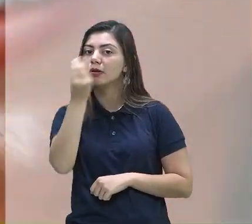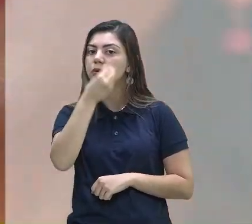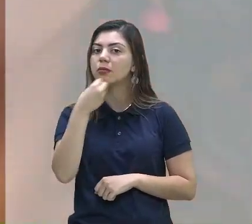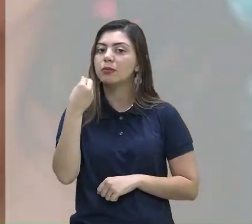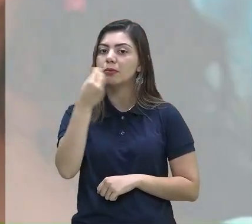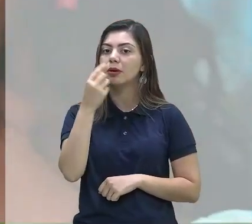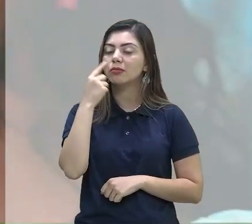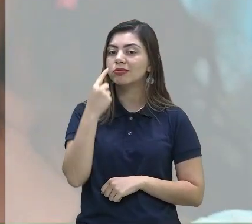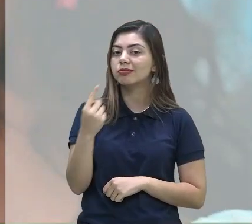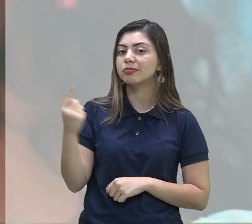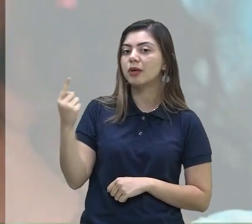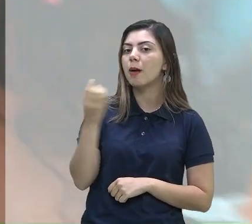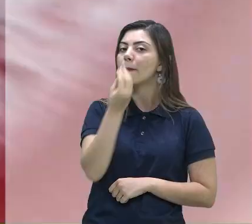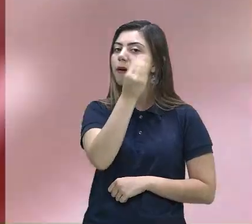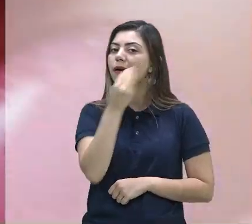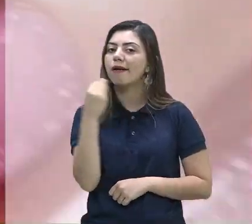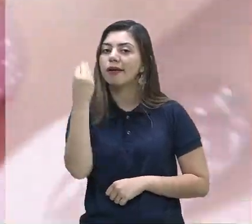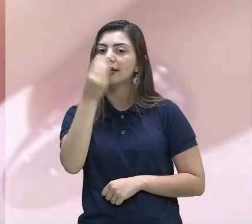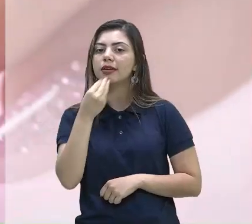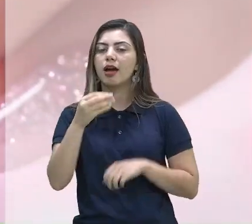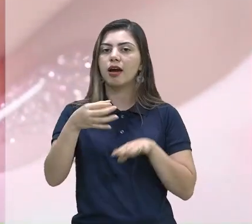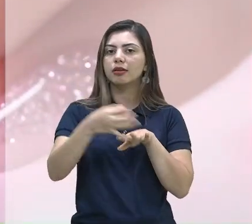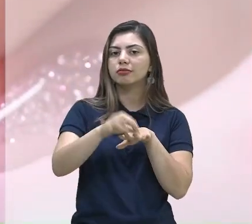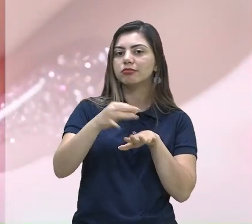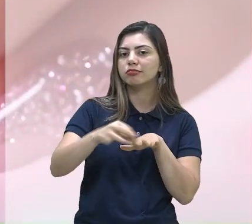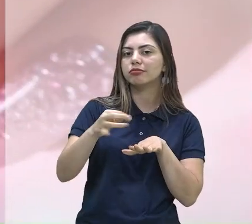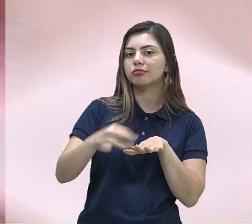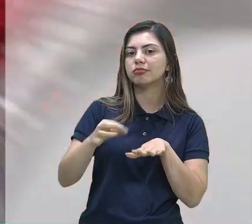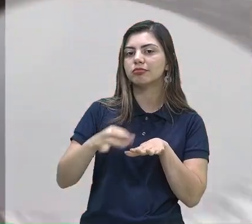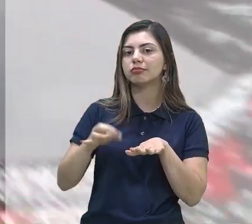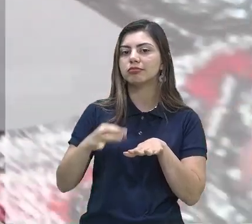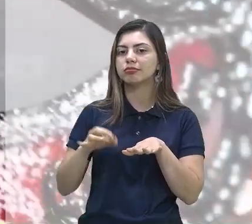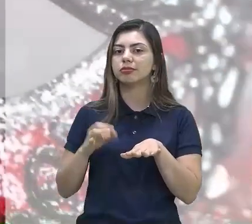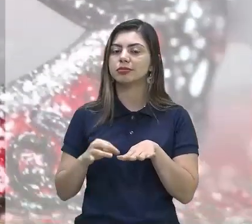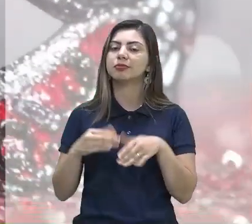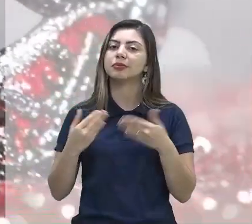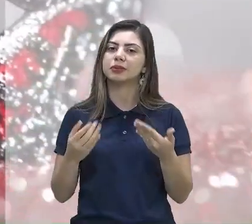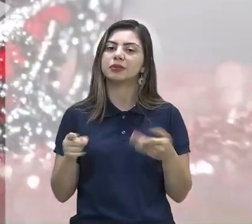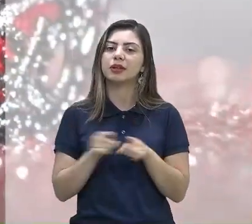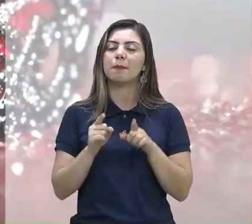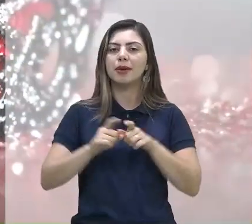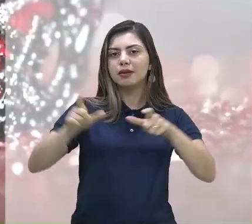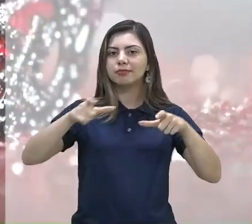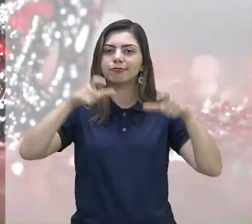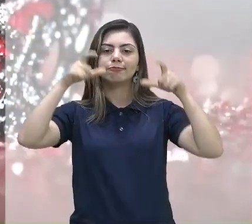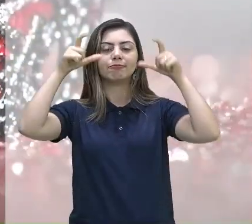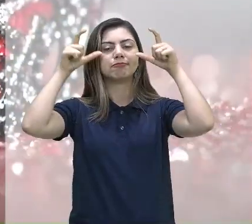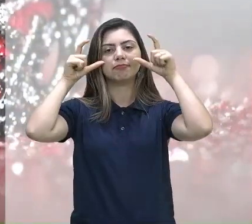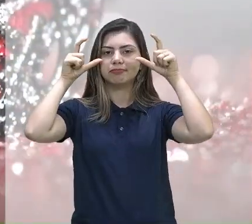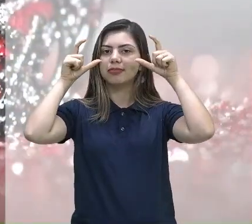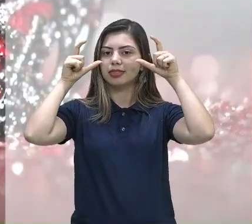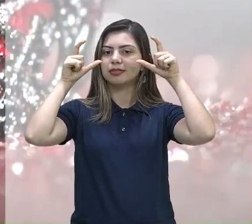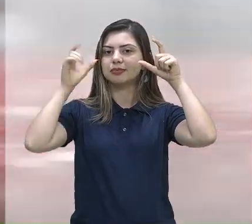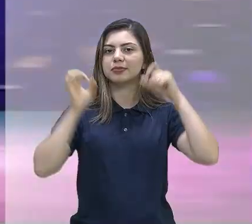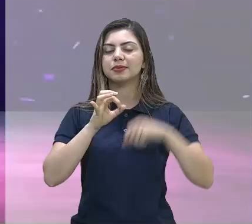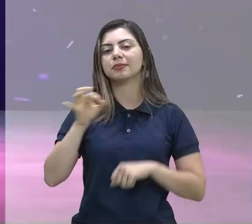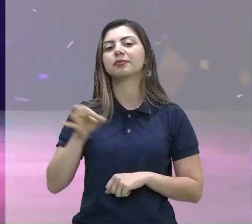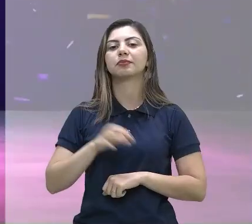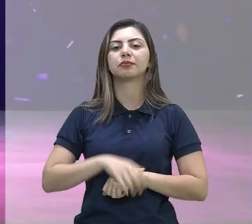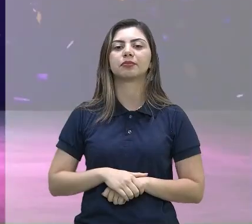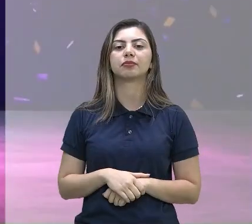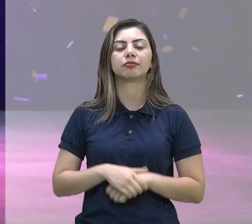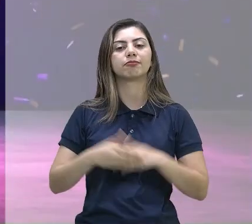incluindo maquiagens, esmaltes e, claro, as tradicionais decorações carnavalescas.